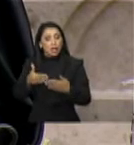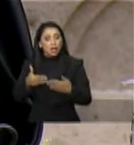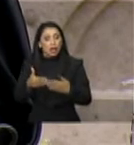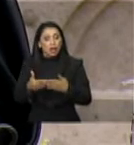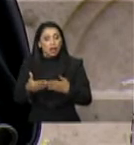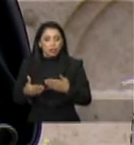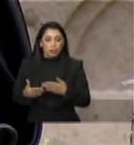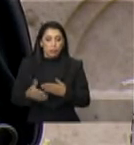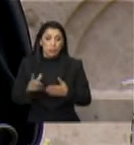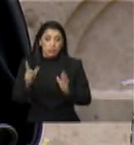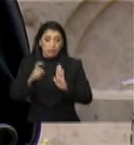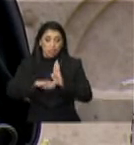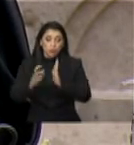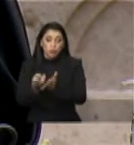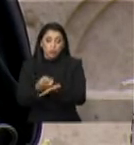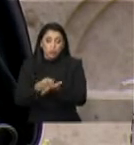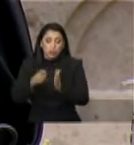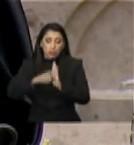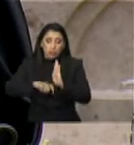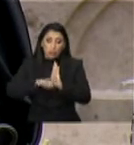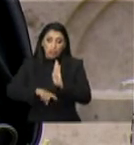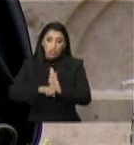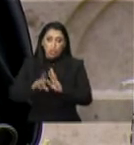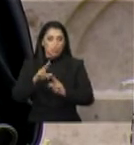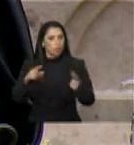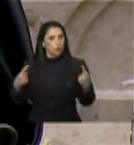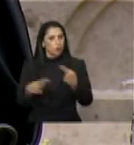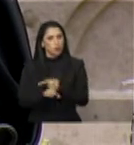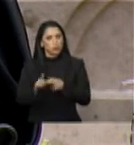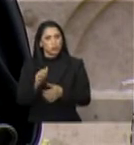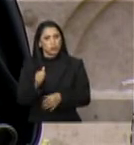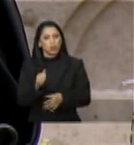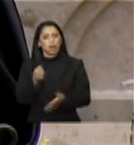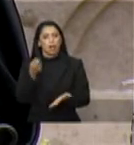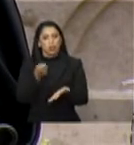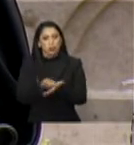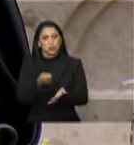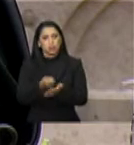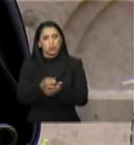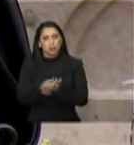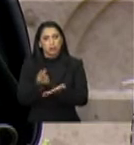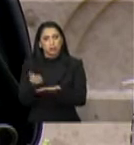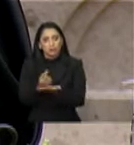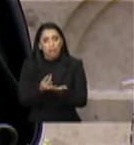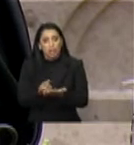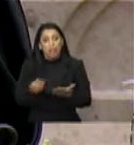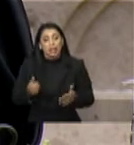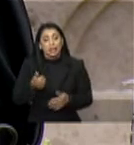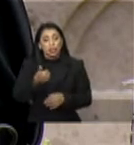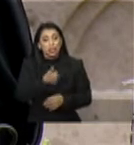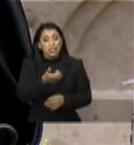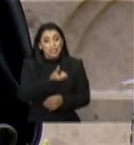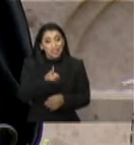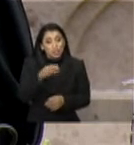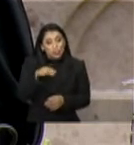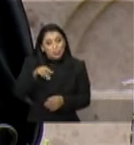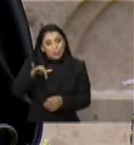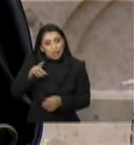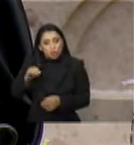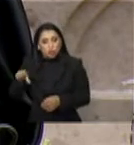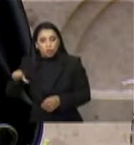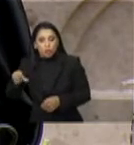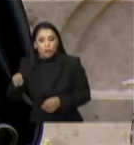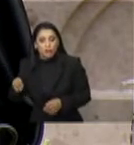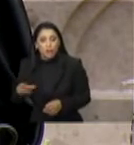tributária tendência que o fato gerador do tributo não corresponde aos ativos e aplicações financeiras existentes até o dia 17 de março de 90